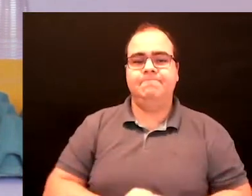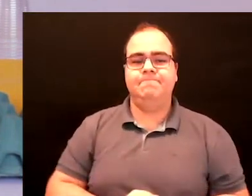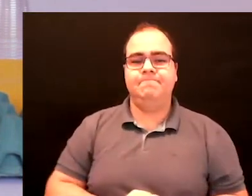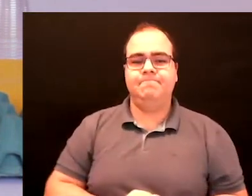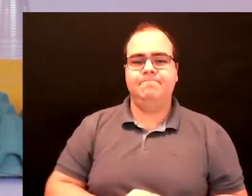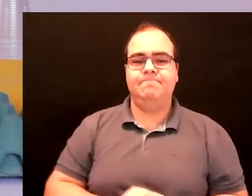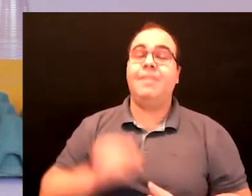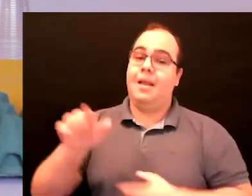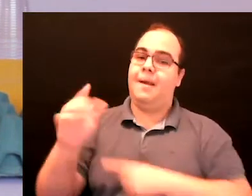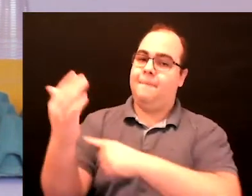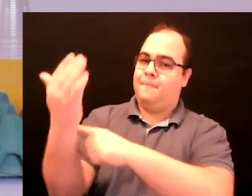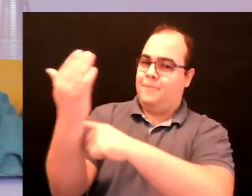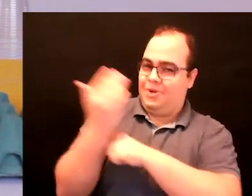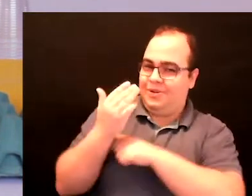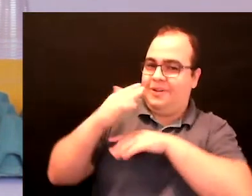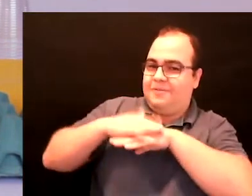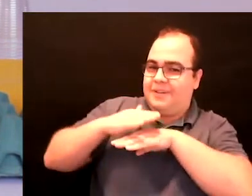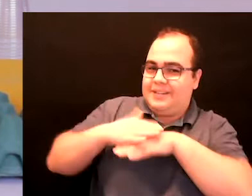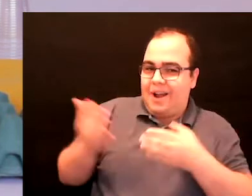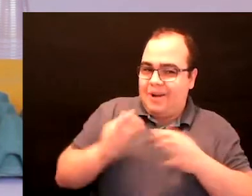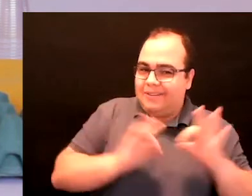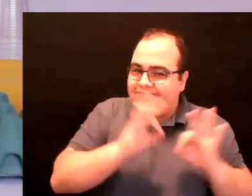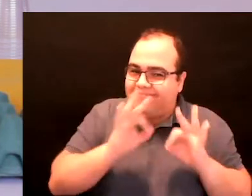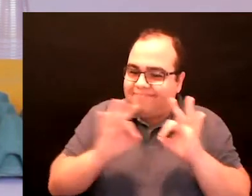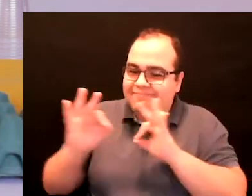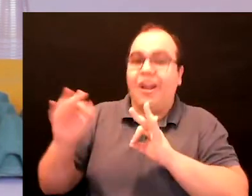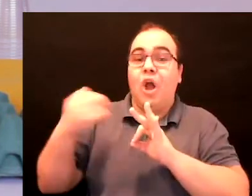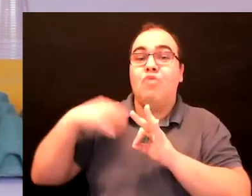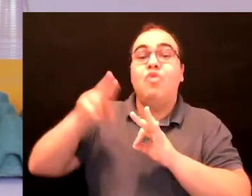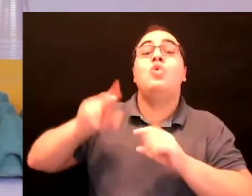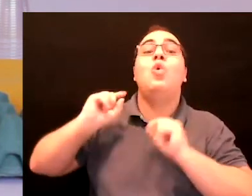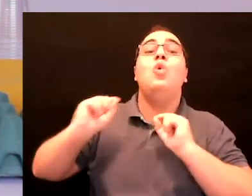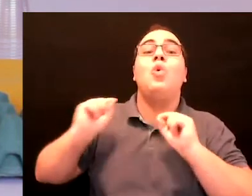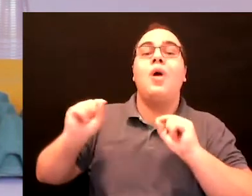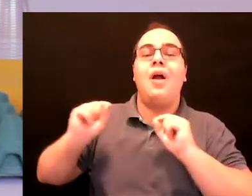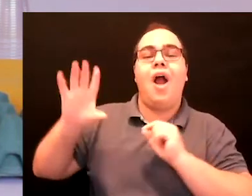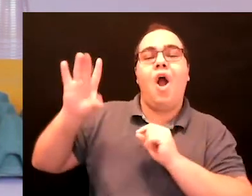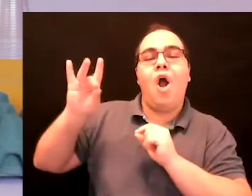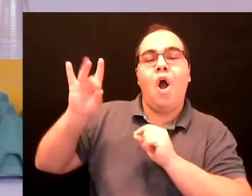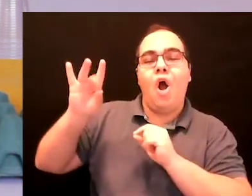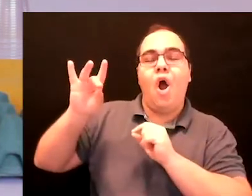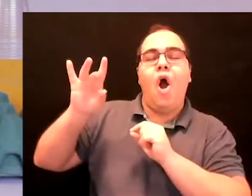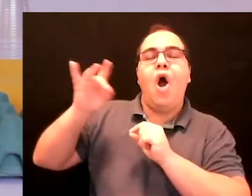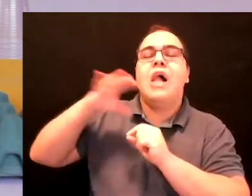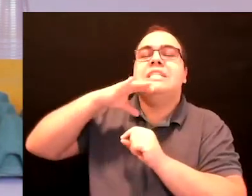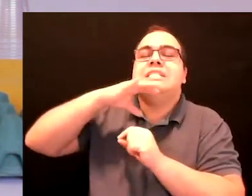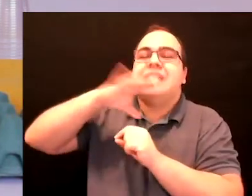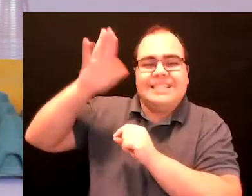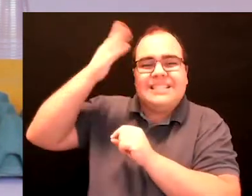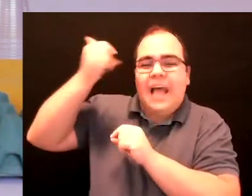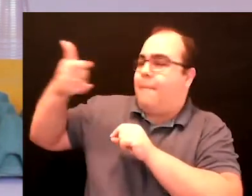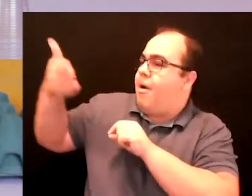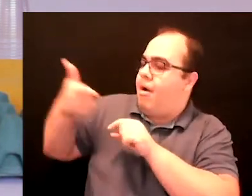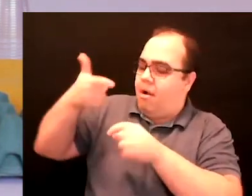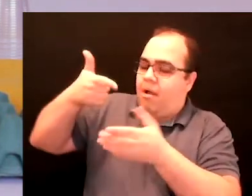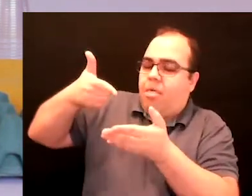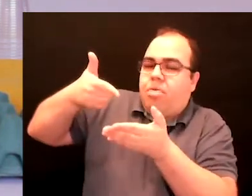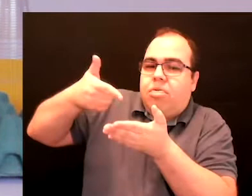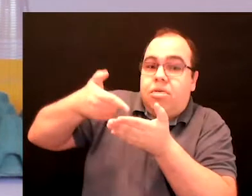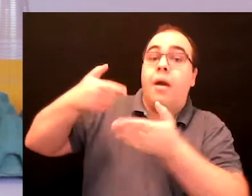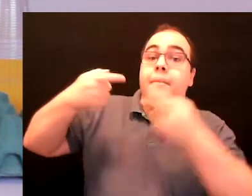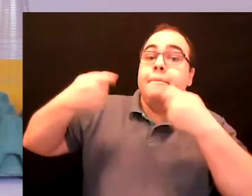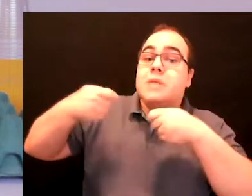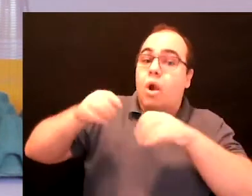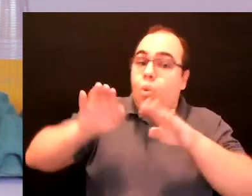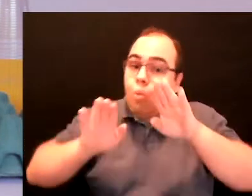E para me ajudar na confecção, vou utilizar a cola quente junto com a pistola, lembrando que ela precisa de